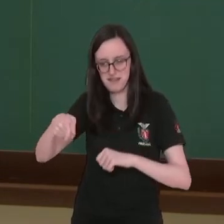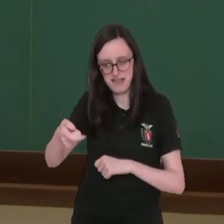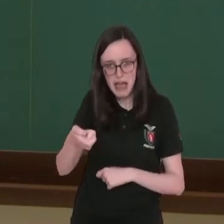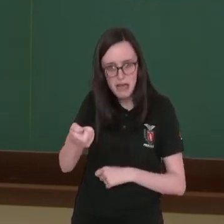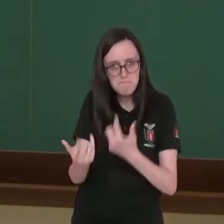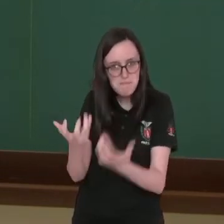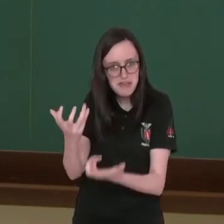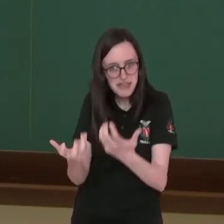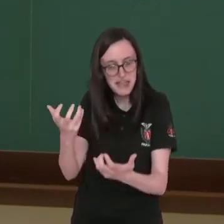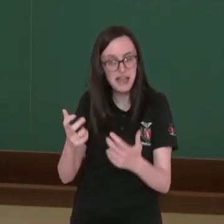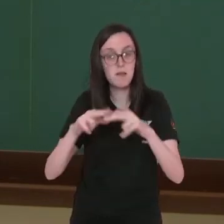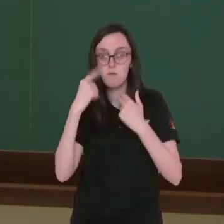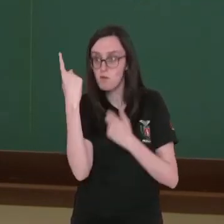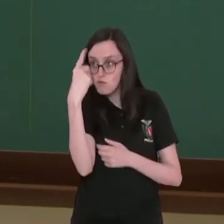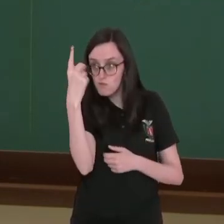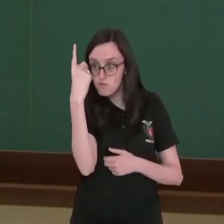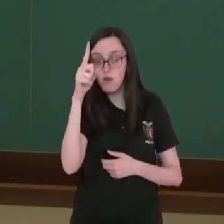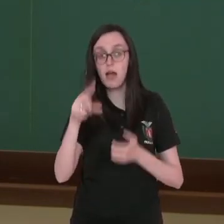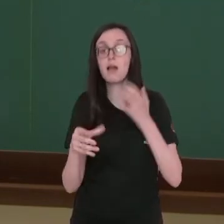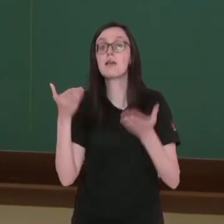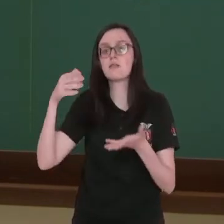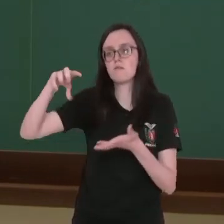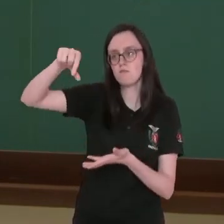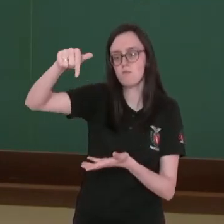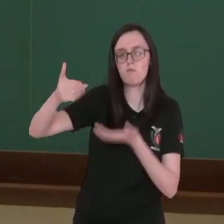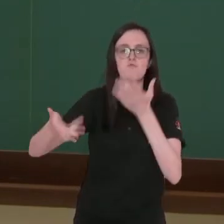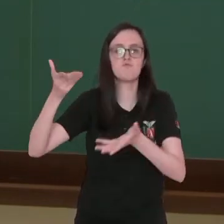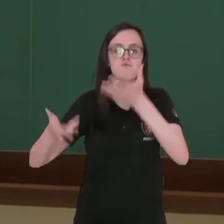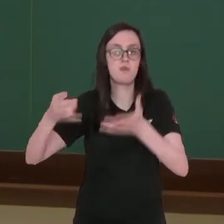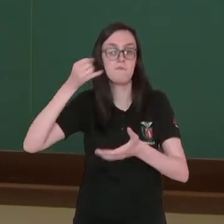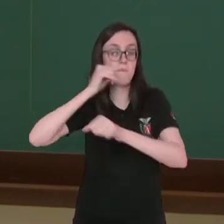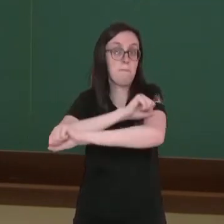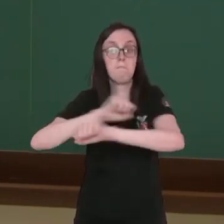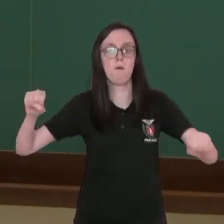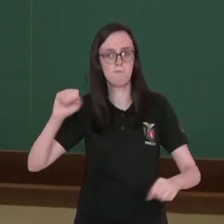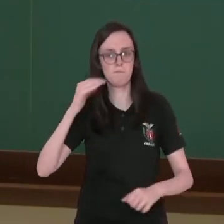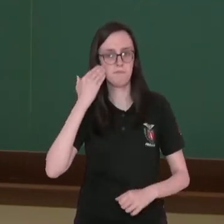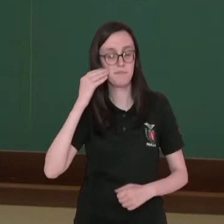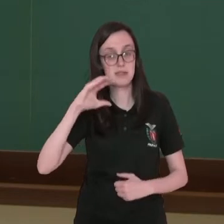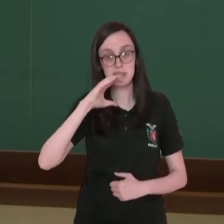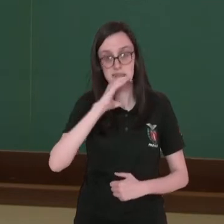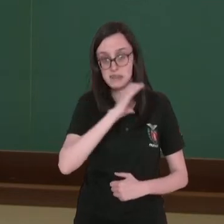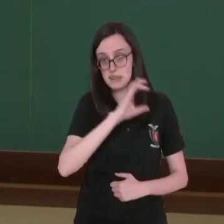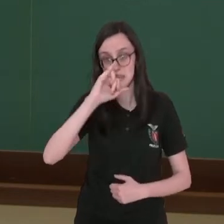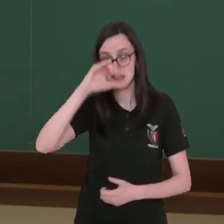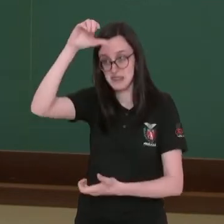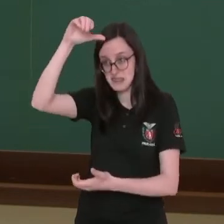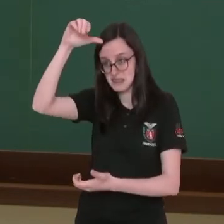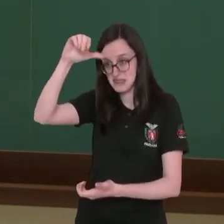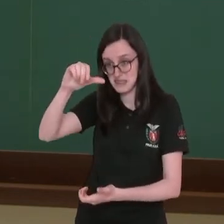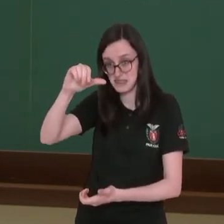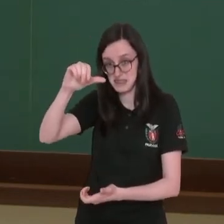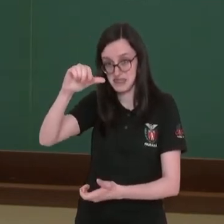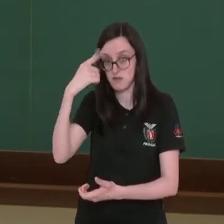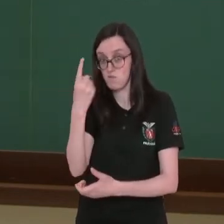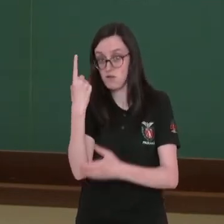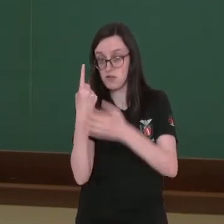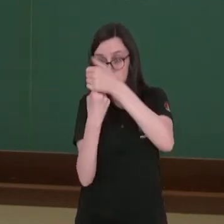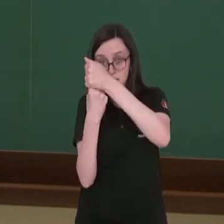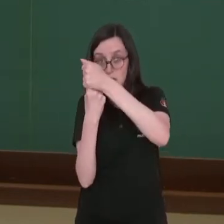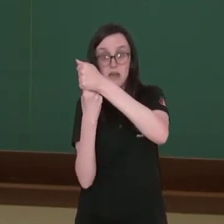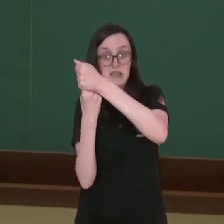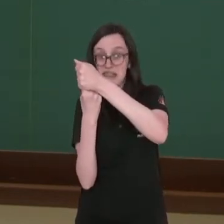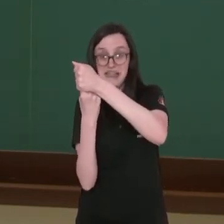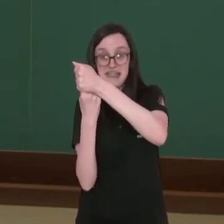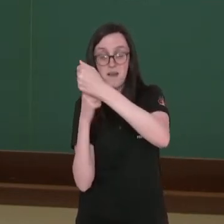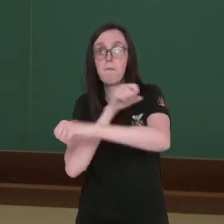aquele pistãozinho é para ter um equilíbrio, para não deixar ele aquecer tanto. Se tampar ali, ele aquece tanto e a energia interna vai